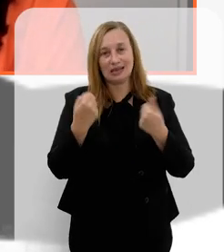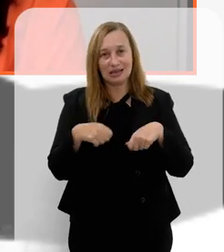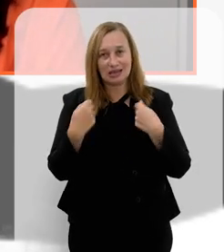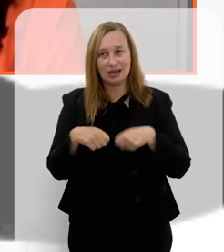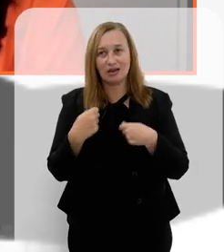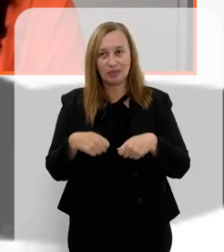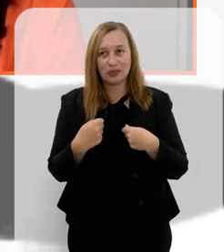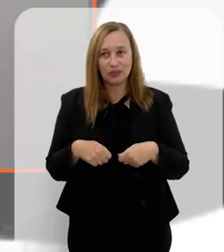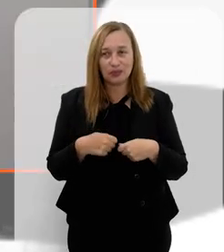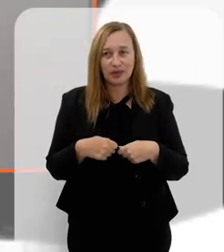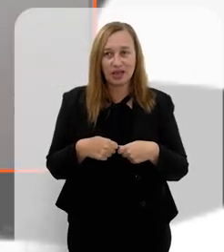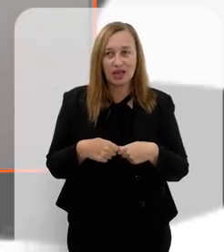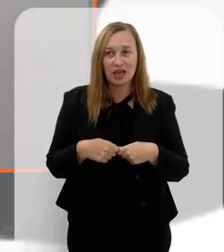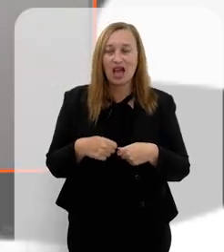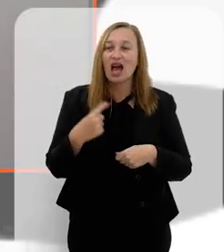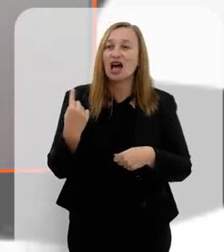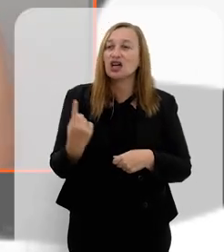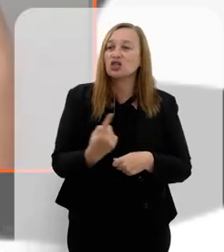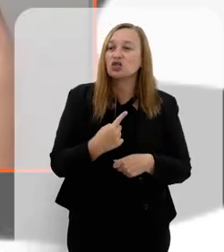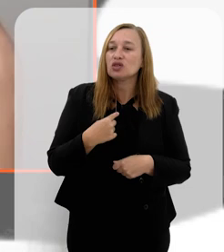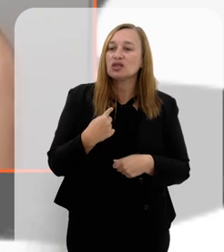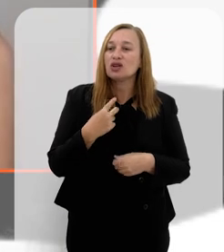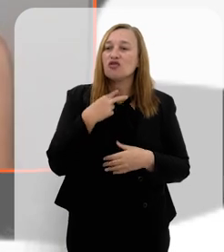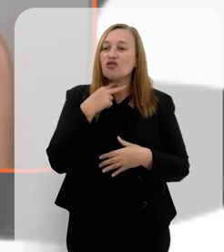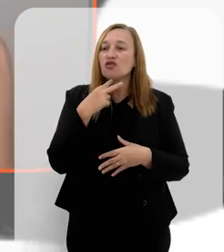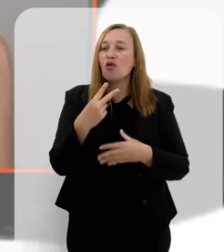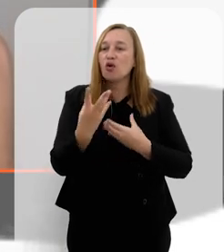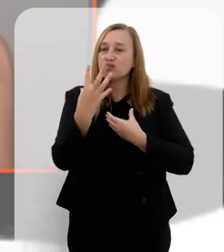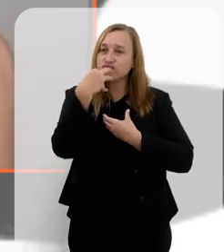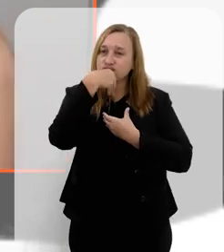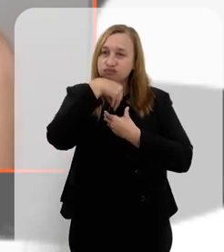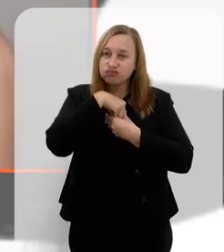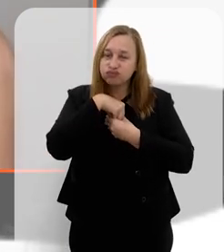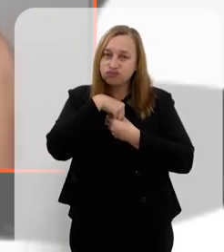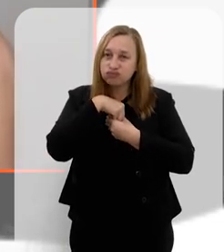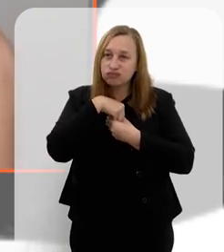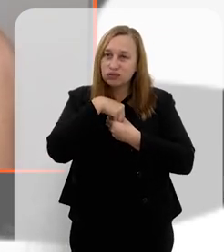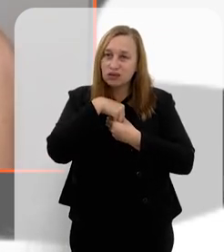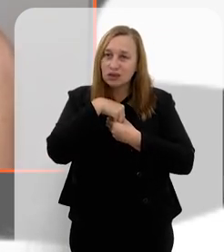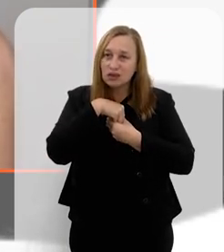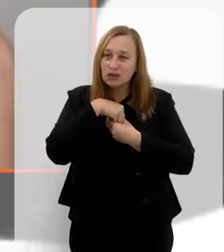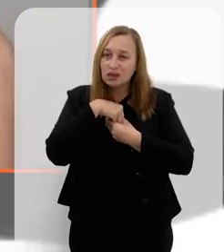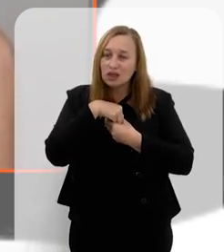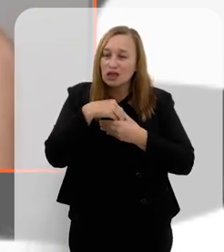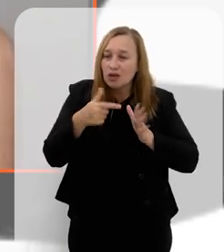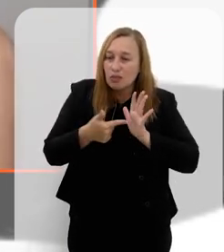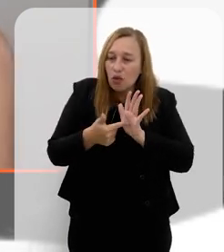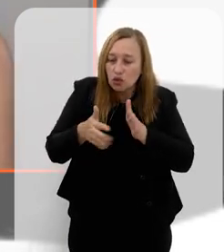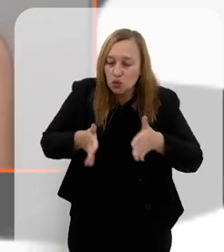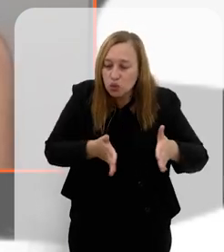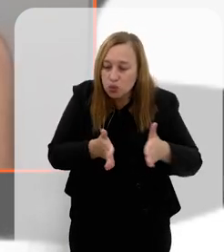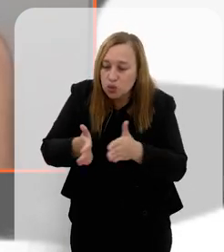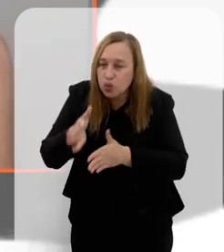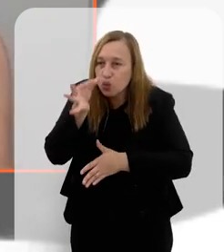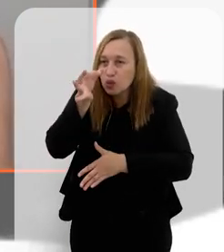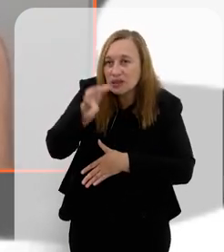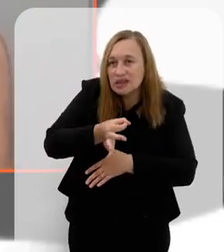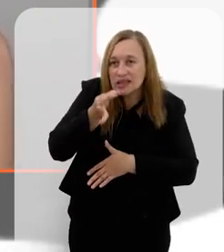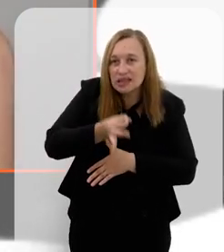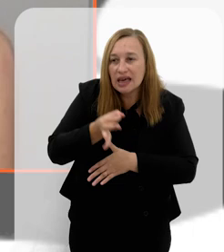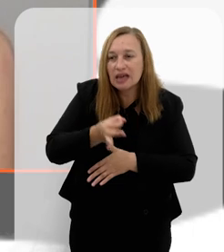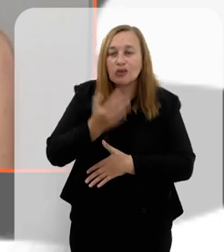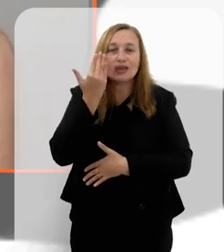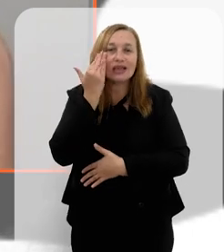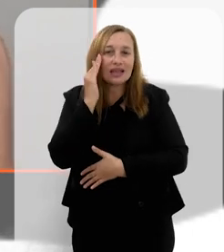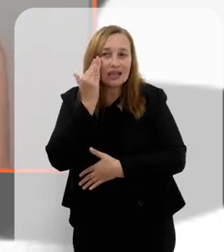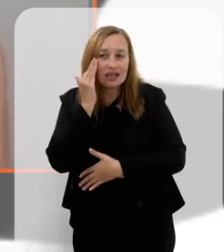gente precisa, né? A nossa voz interior é que leva a gente a trilhar o caminho certo, a